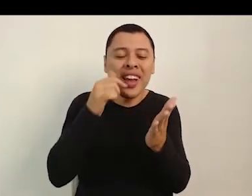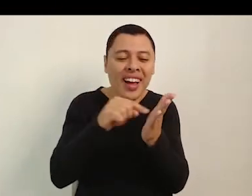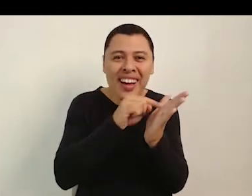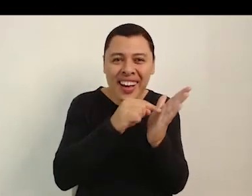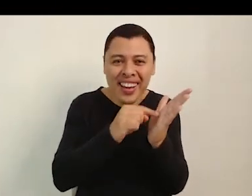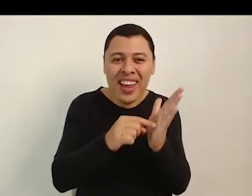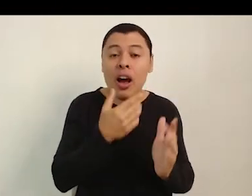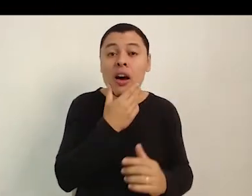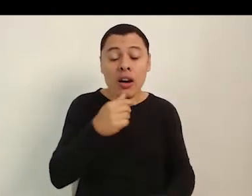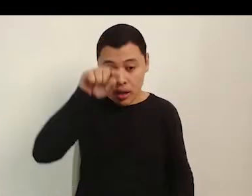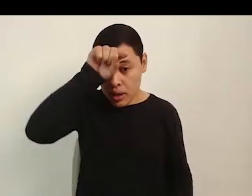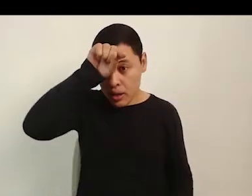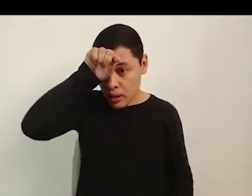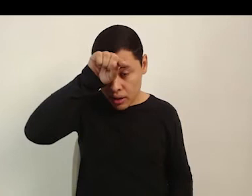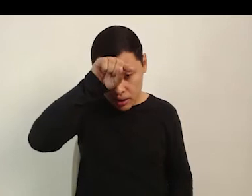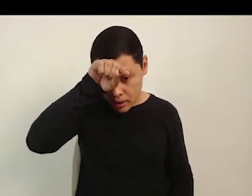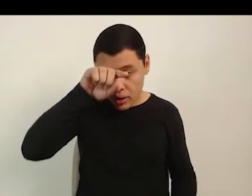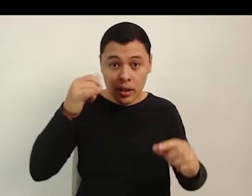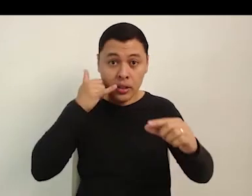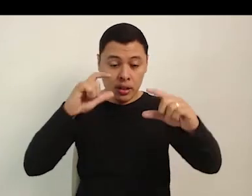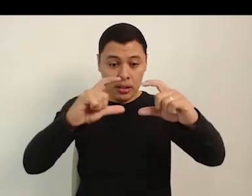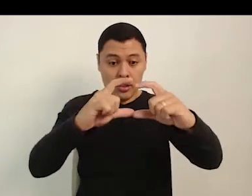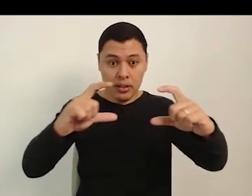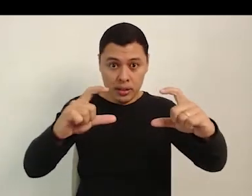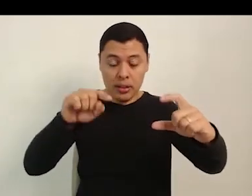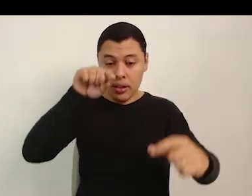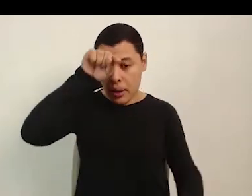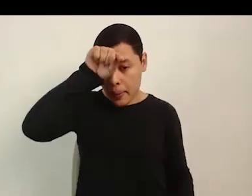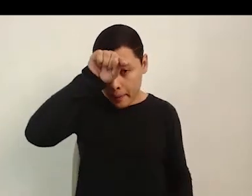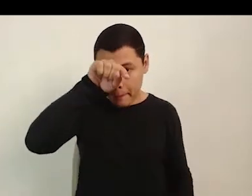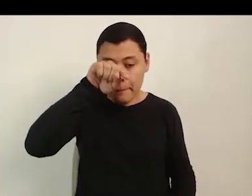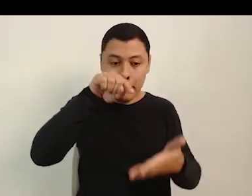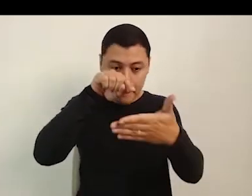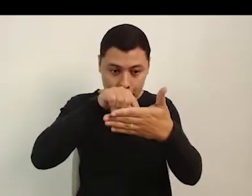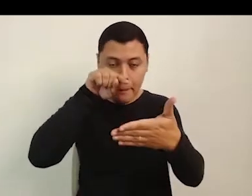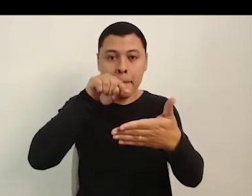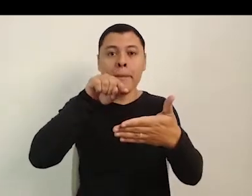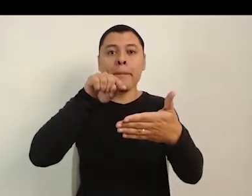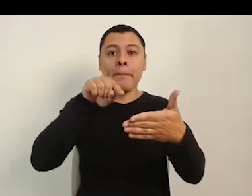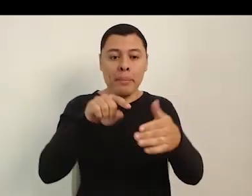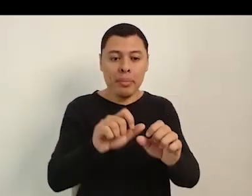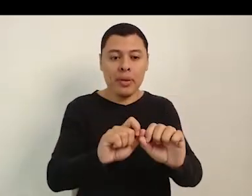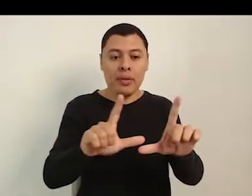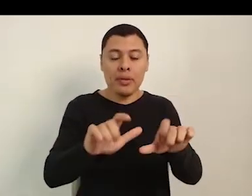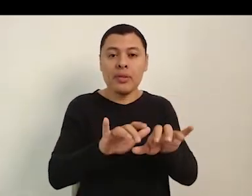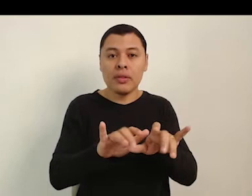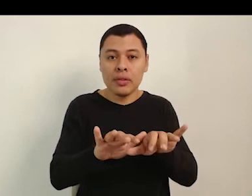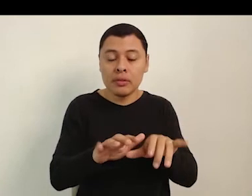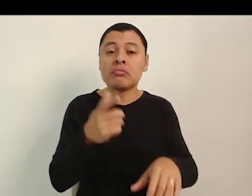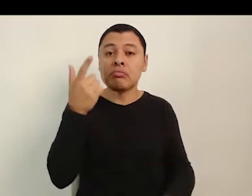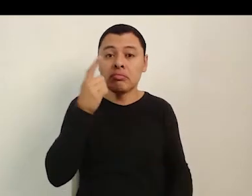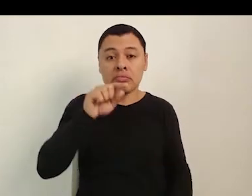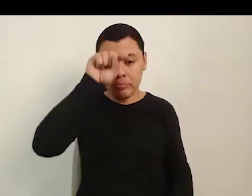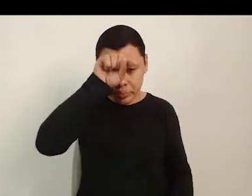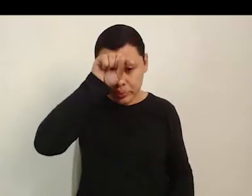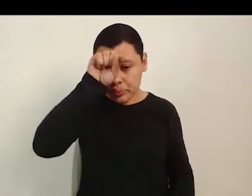vai apontar em cima da tela do celular, vai abrir um teclado, ele vai conseguir navegar com essa auxílio